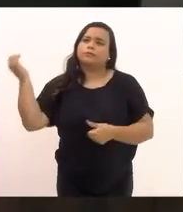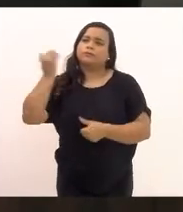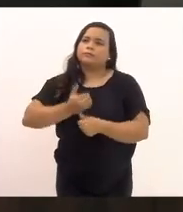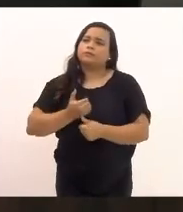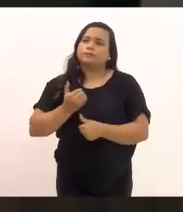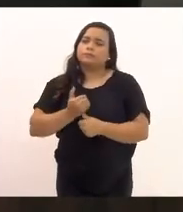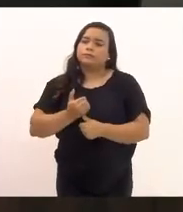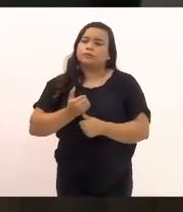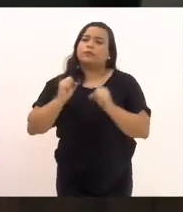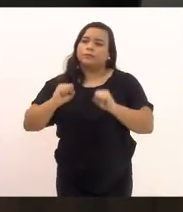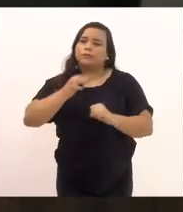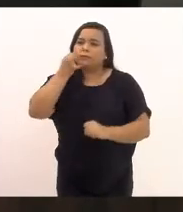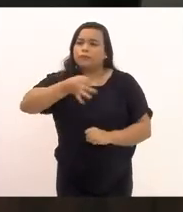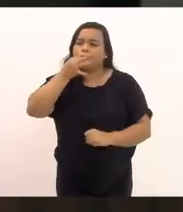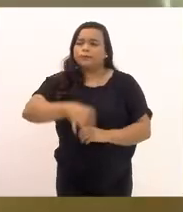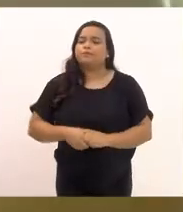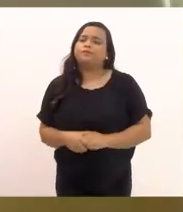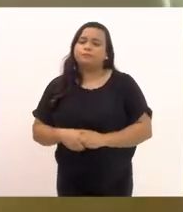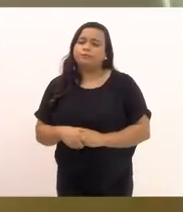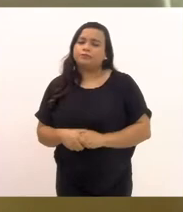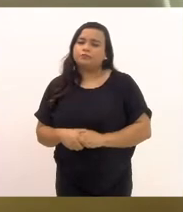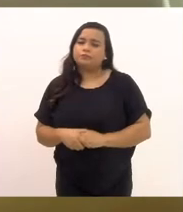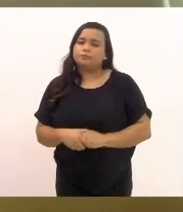Excelência poderá emitir parecer.